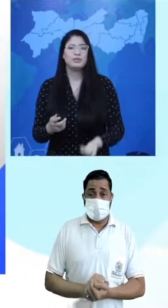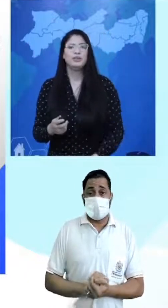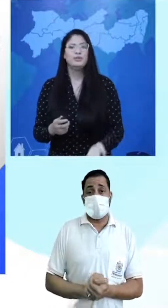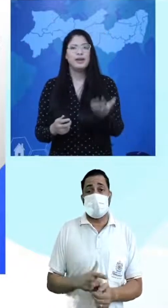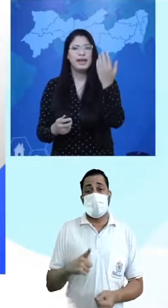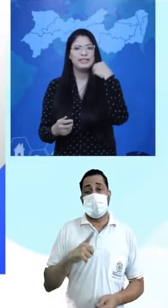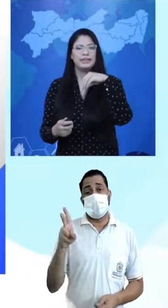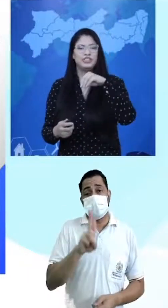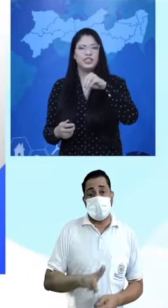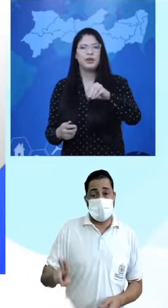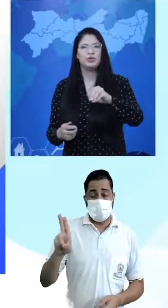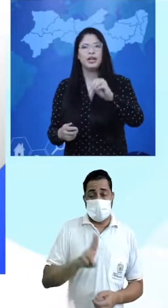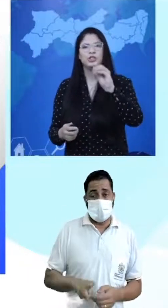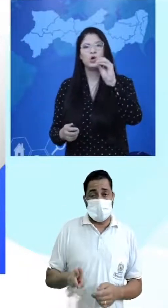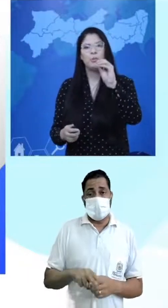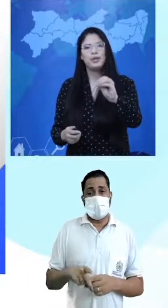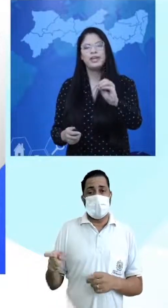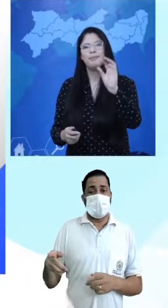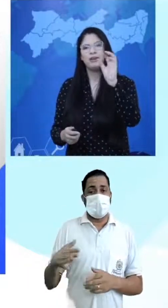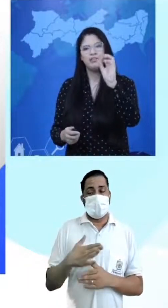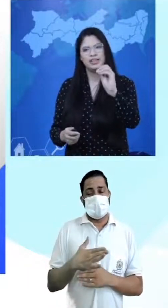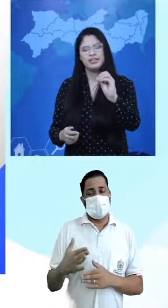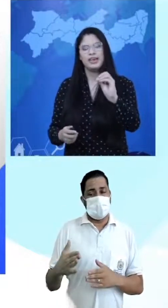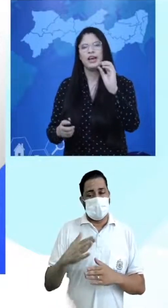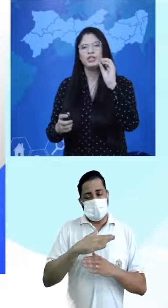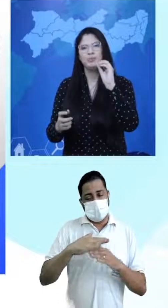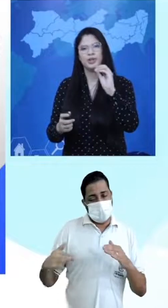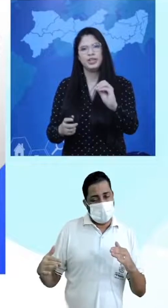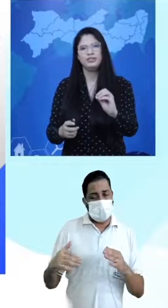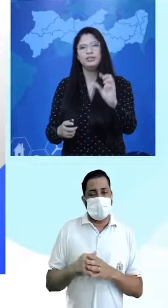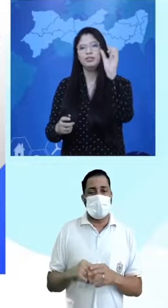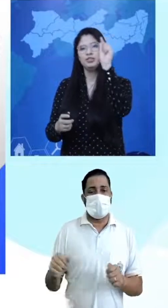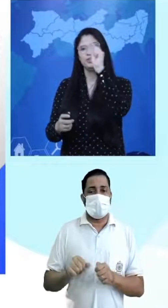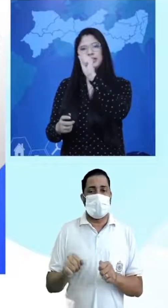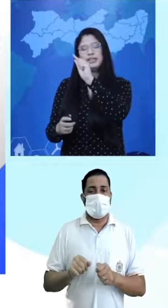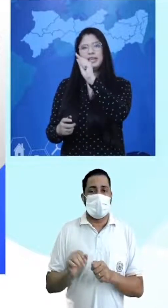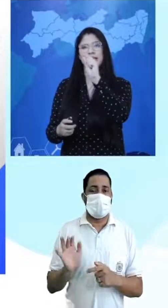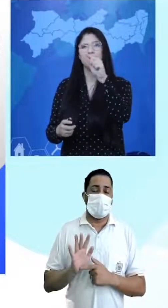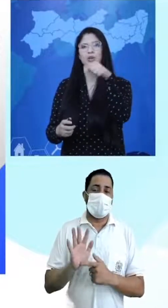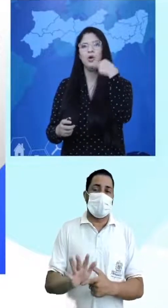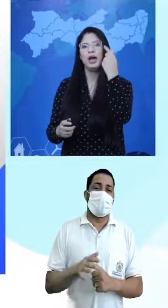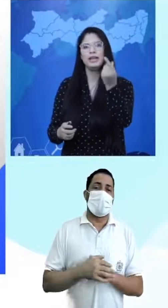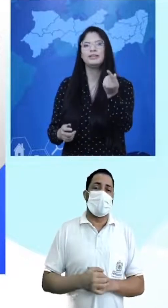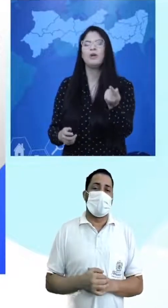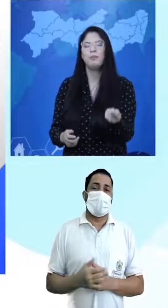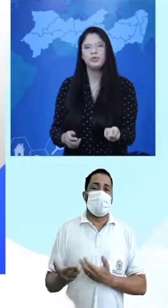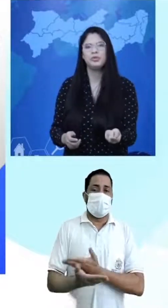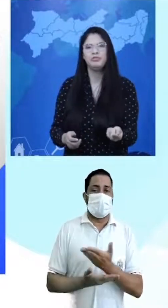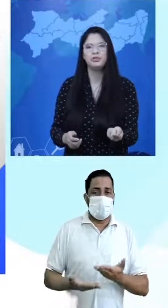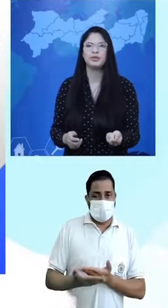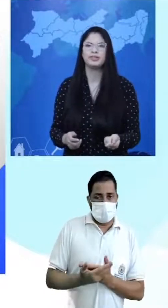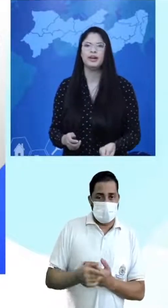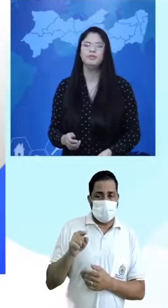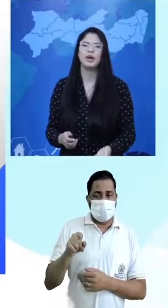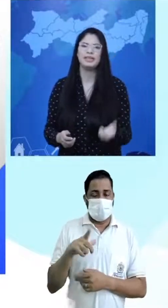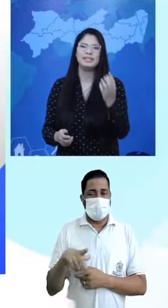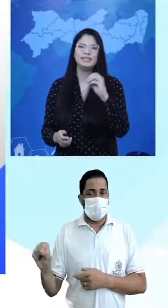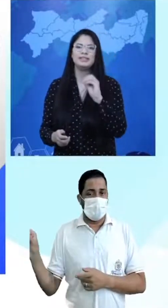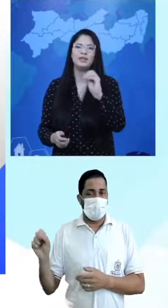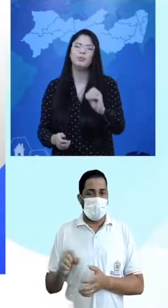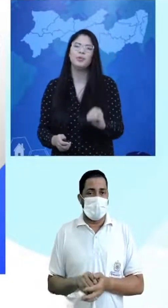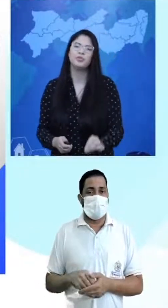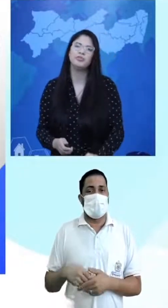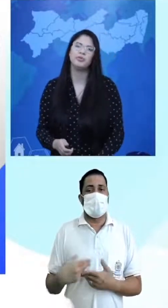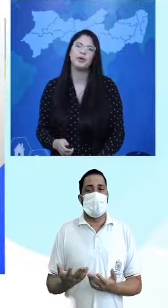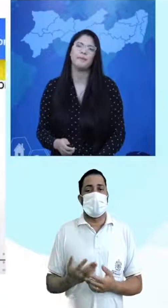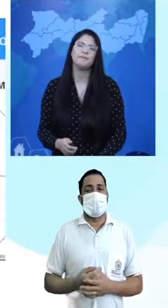está usando essas diagonais como guia para fazer as projetantes e com relação ao ponto de fuga, tá? A incidência